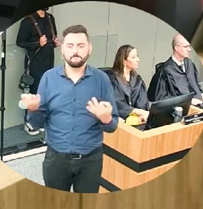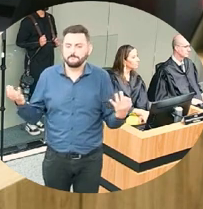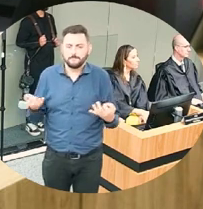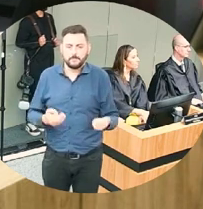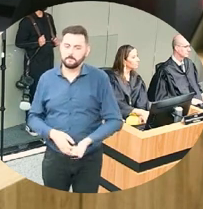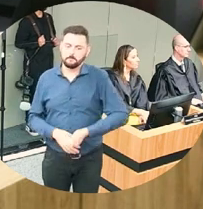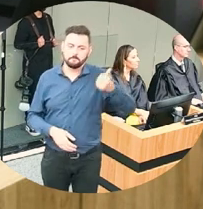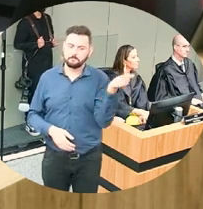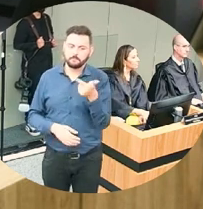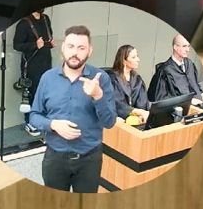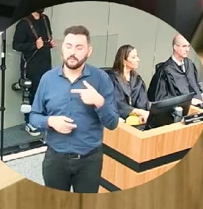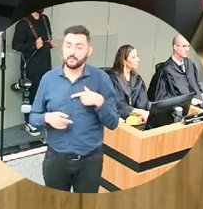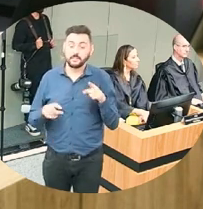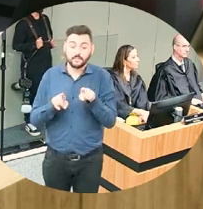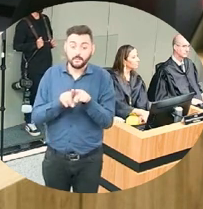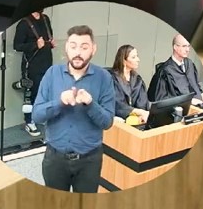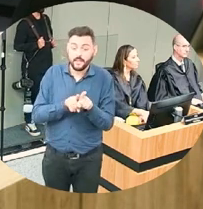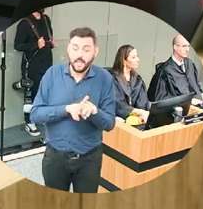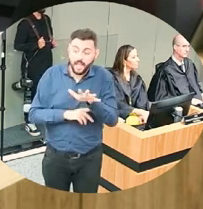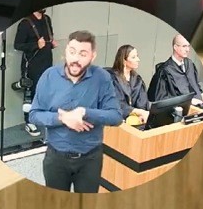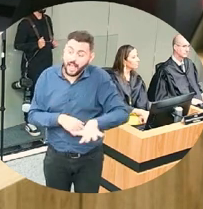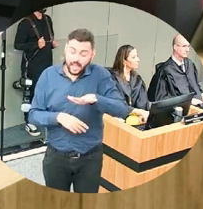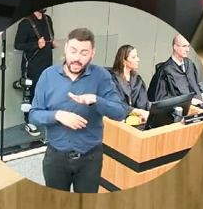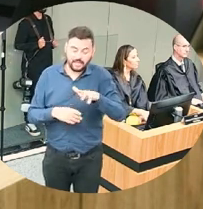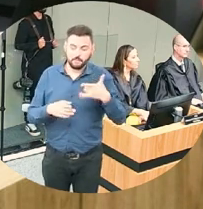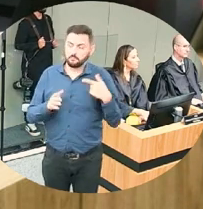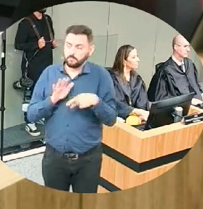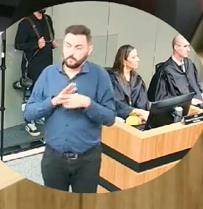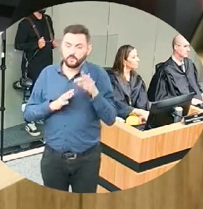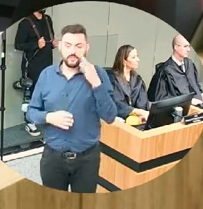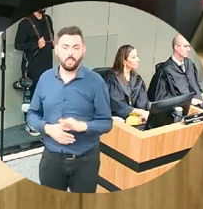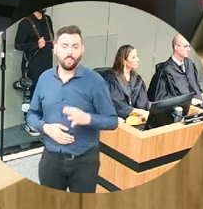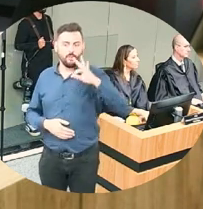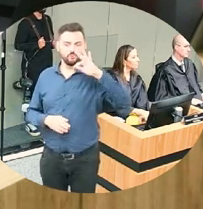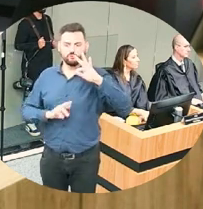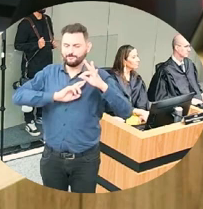equilibrada e um parque industrial e tecnológico